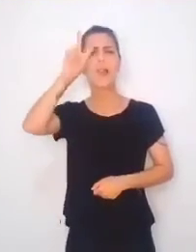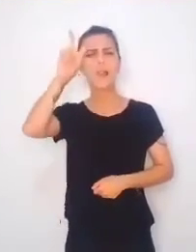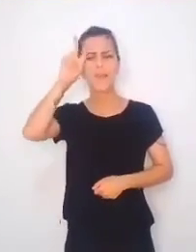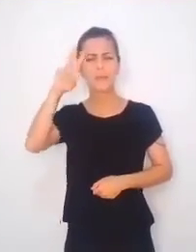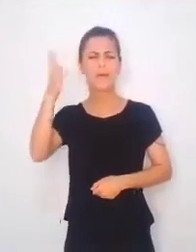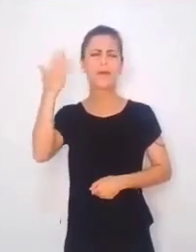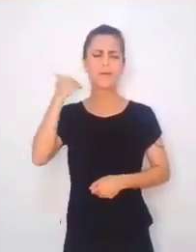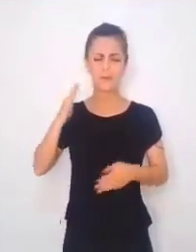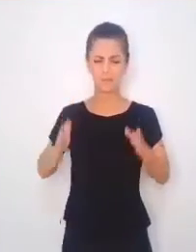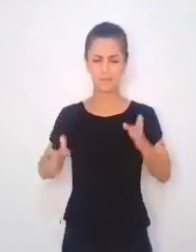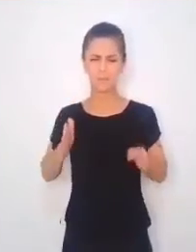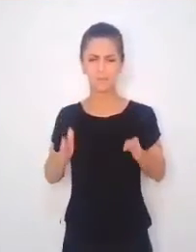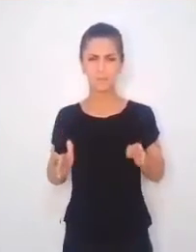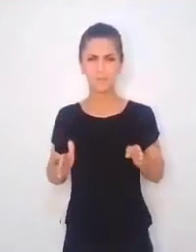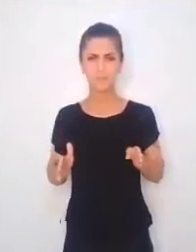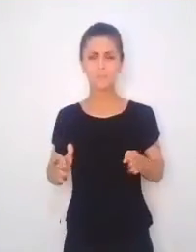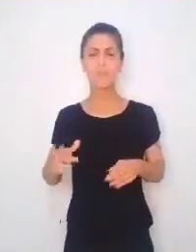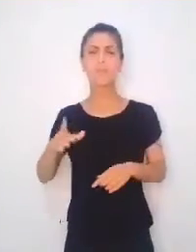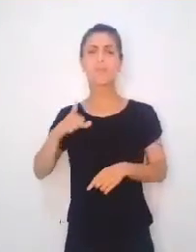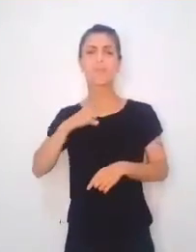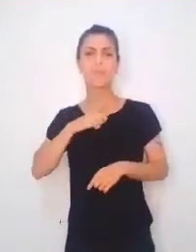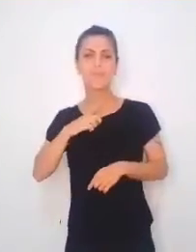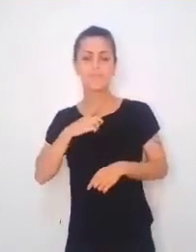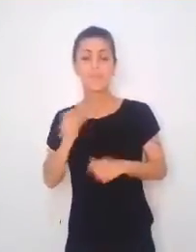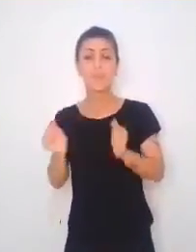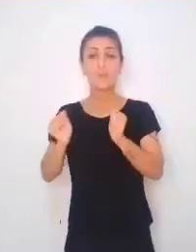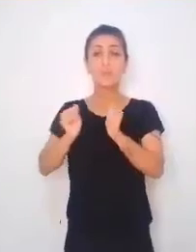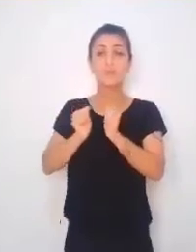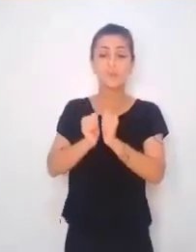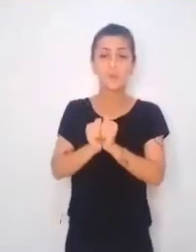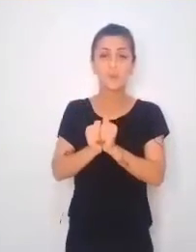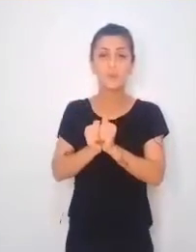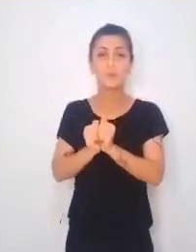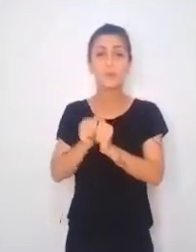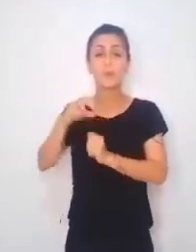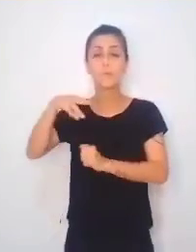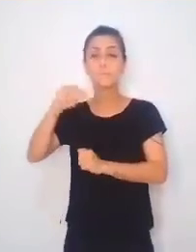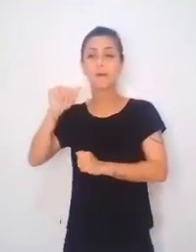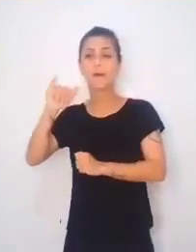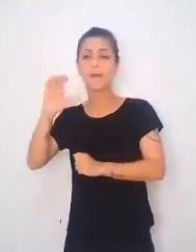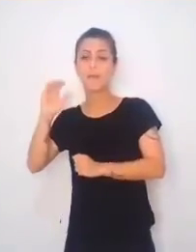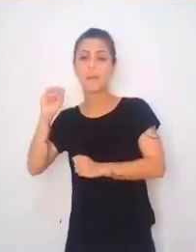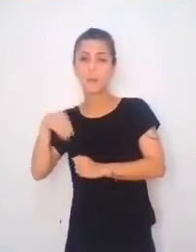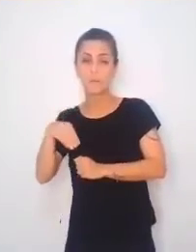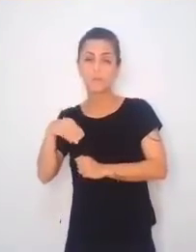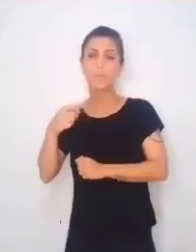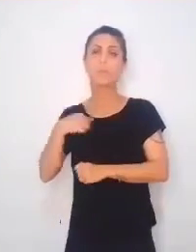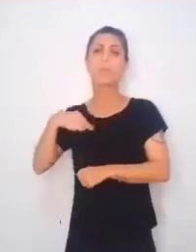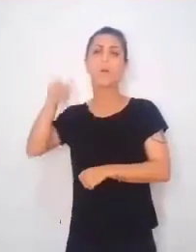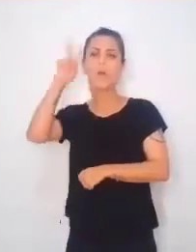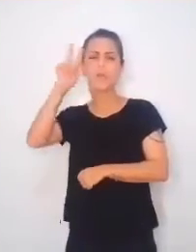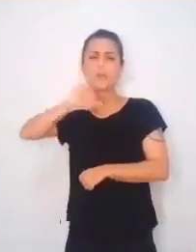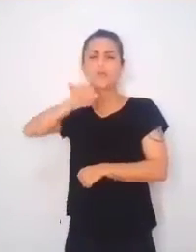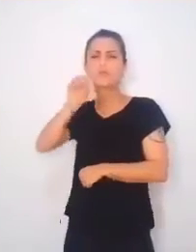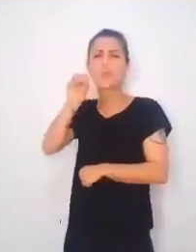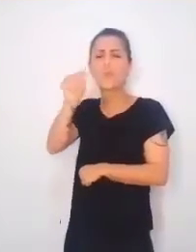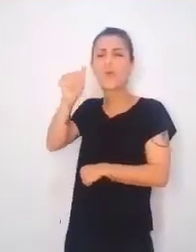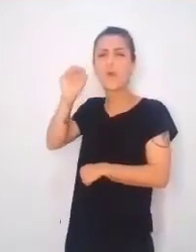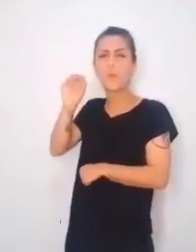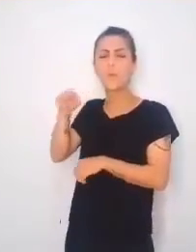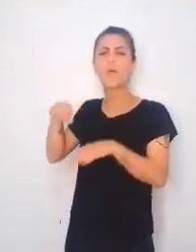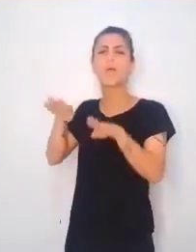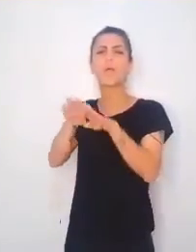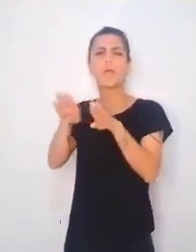Eu lembro que nesse período até o pessoal, o Maico, o Juan foi junto, né, nesse festival. Mas E alguém tá mais? eu lembrei que o